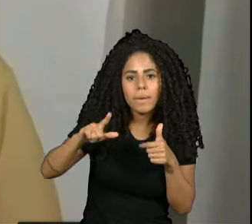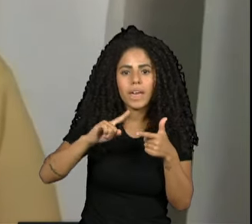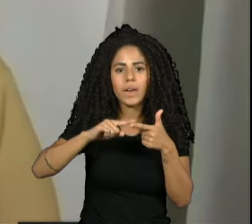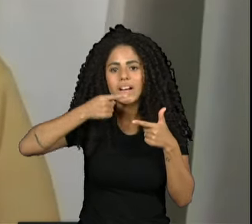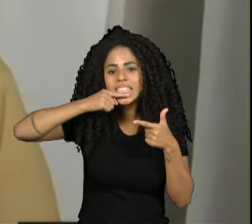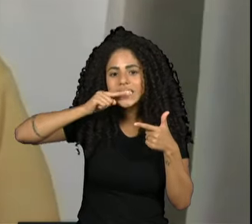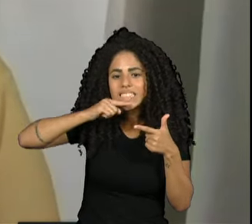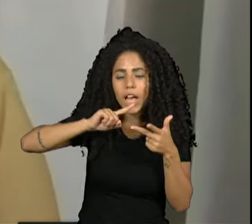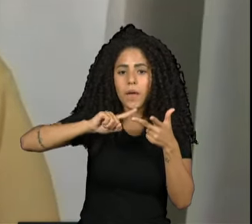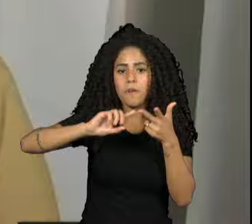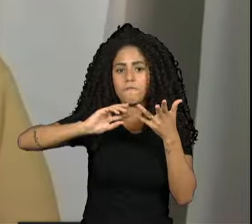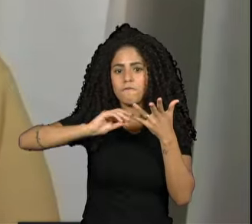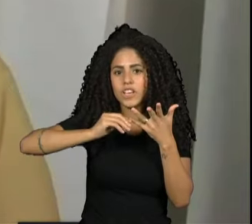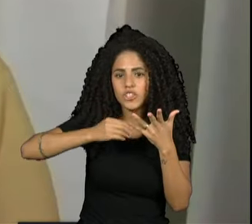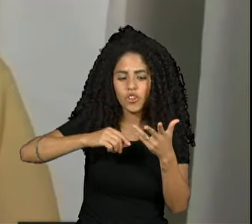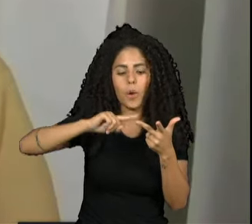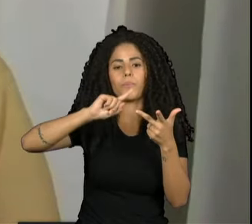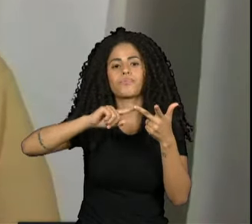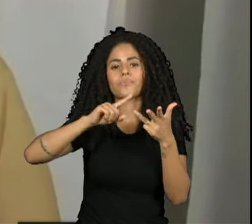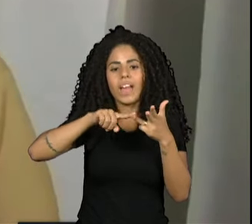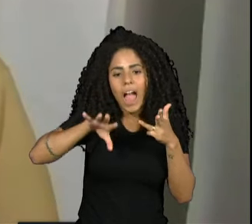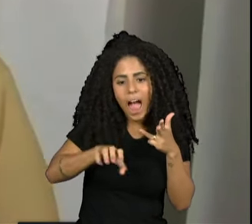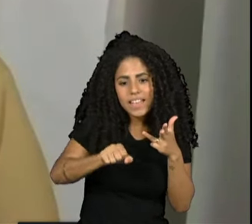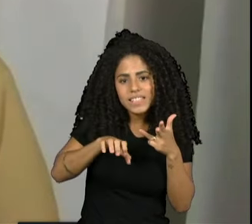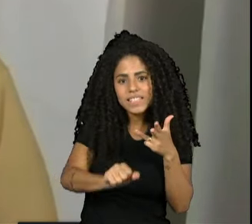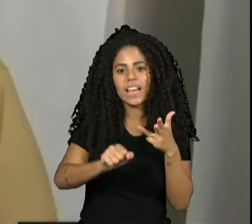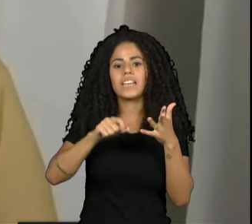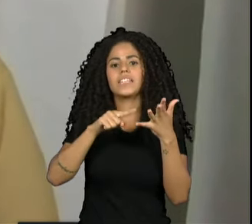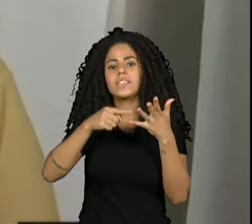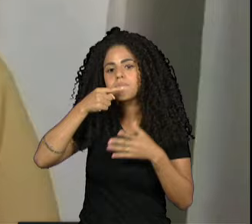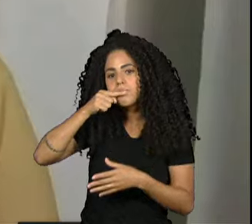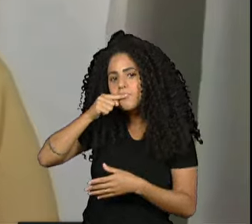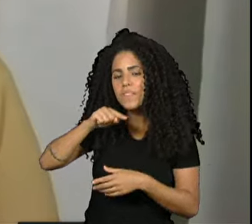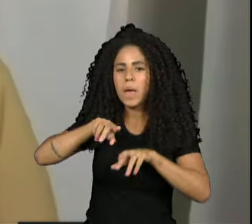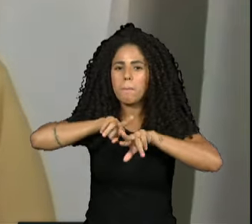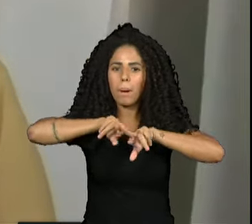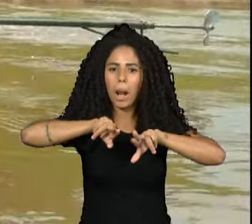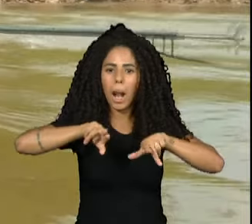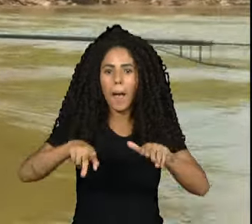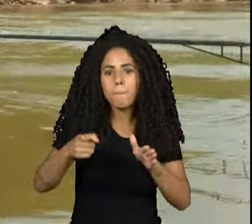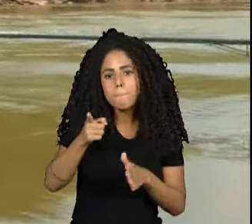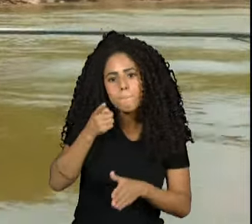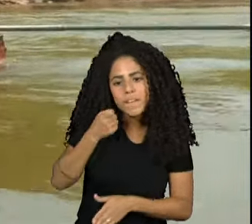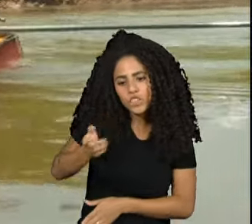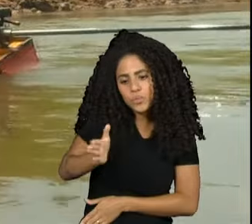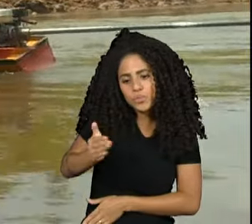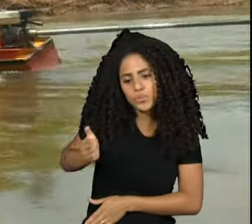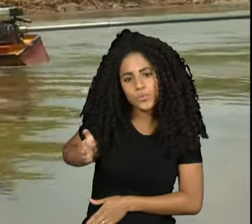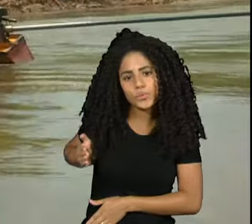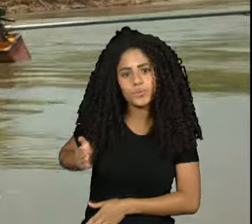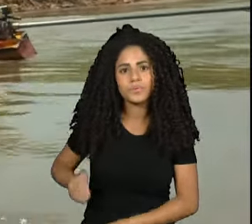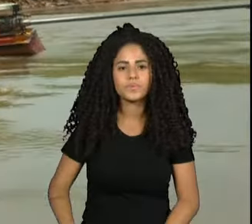cana, feijão, açaí, castanha, pescado.